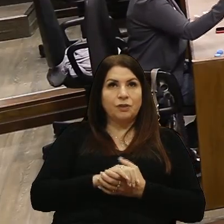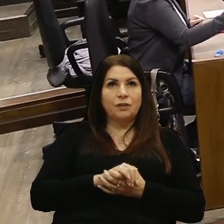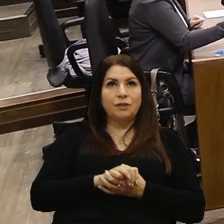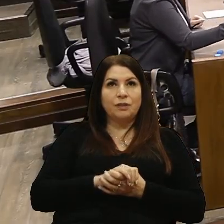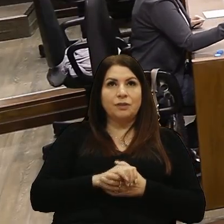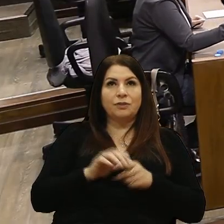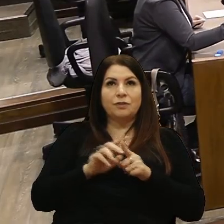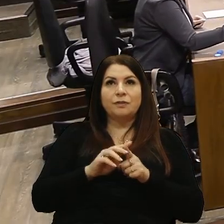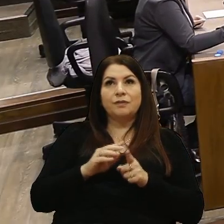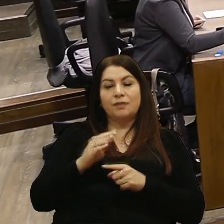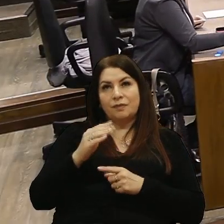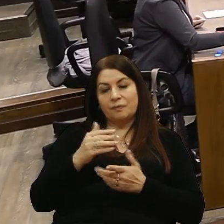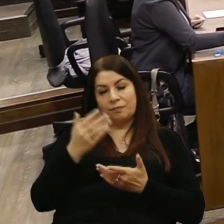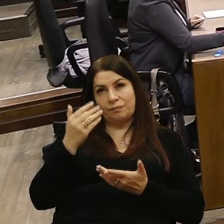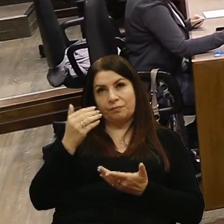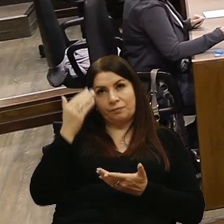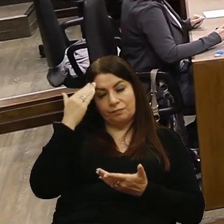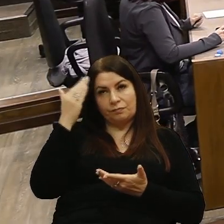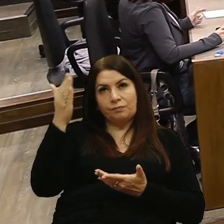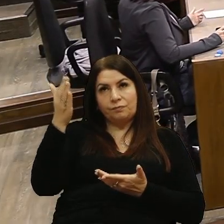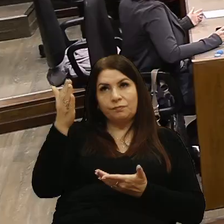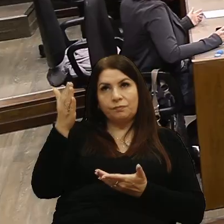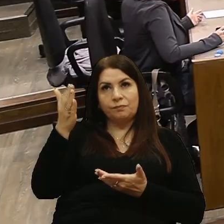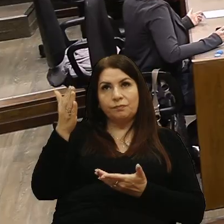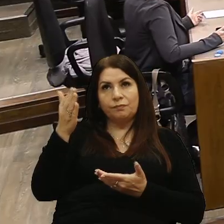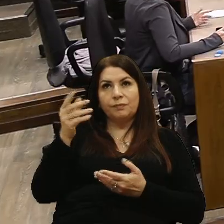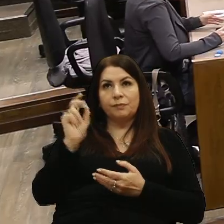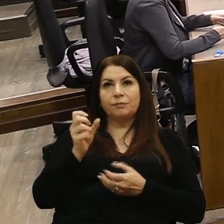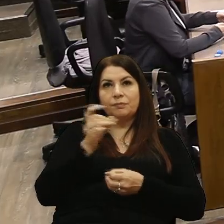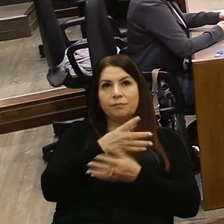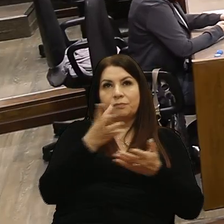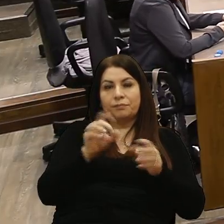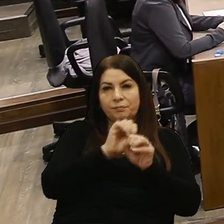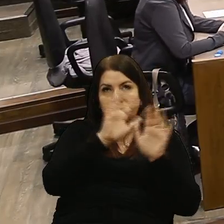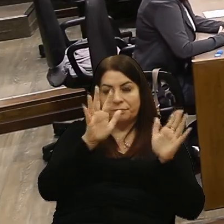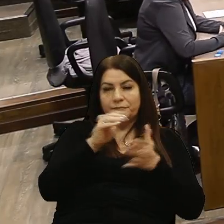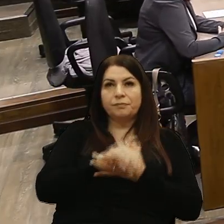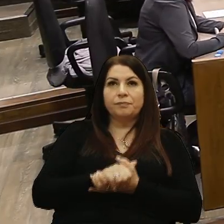parte, vereador Cláudio. Que nada, vereadora Rose Frigieri. Sempre à disposição de esclarecer.